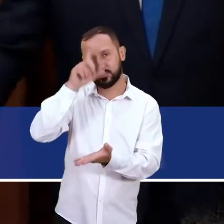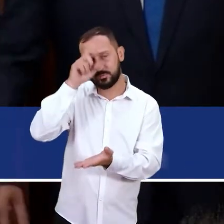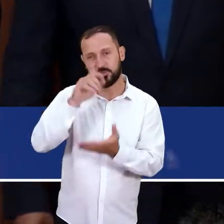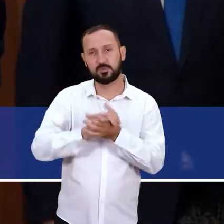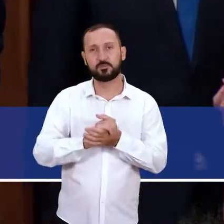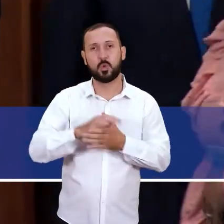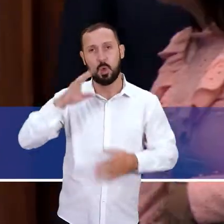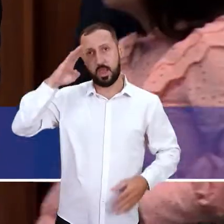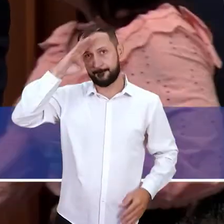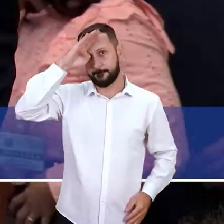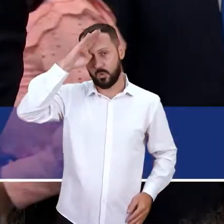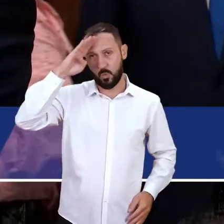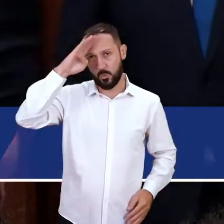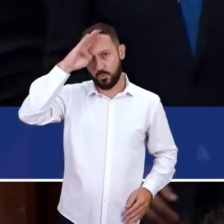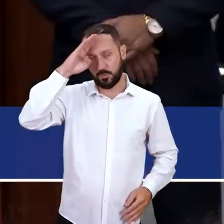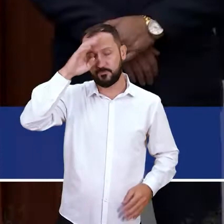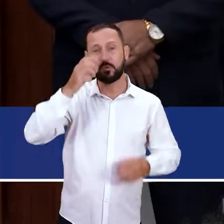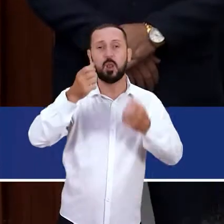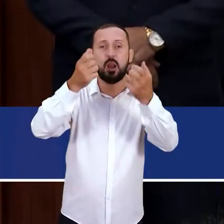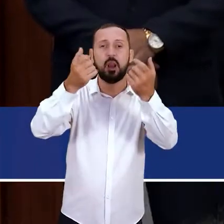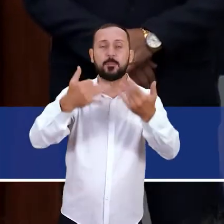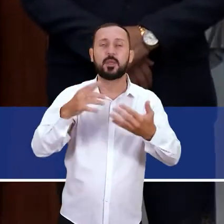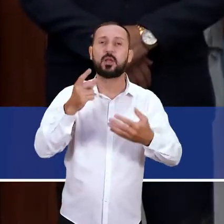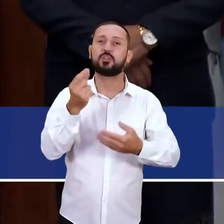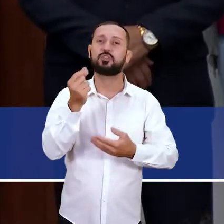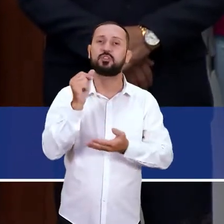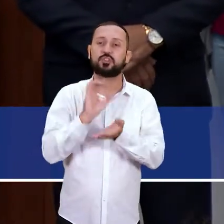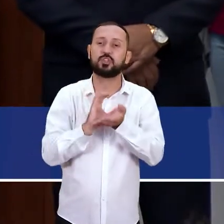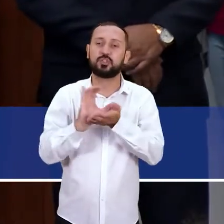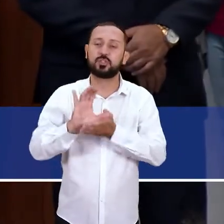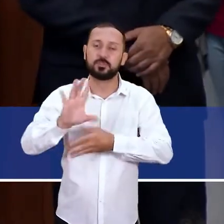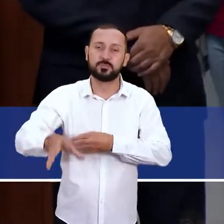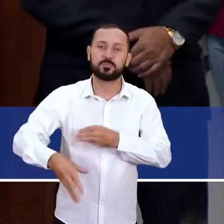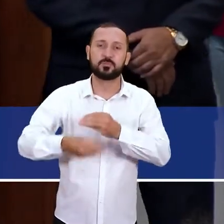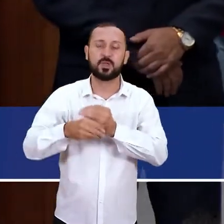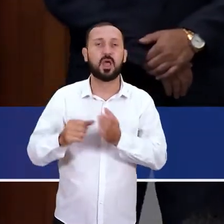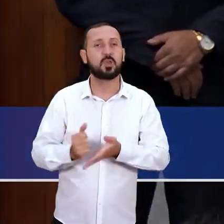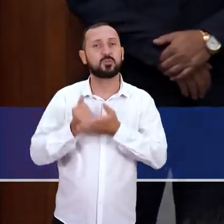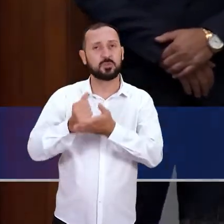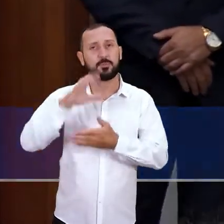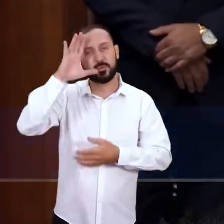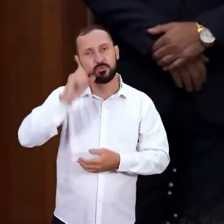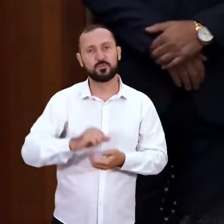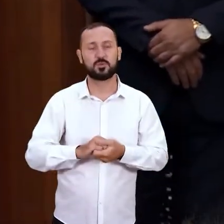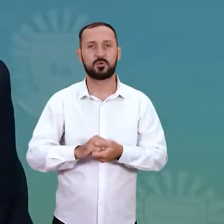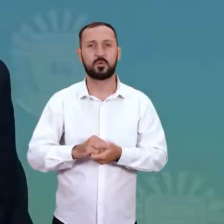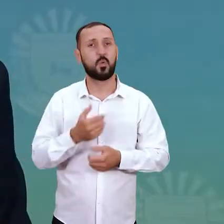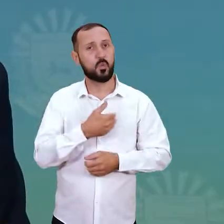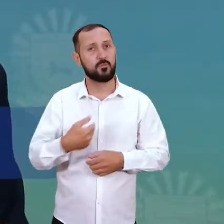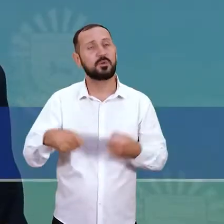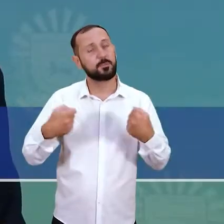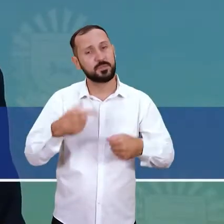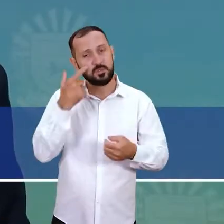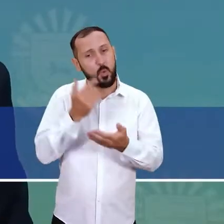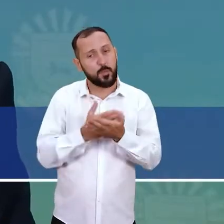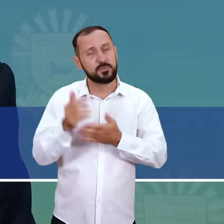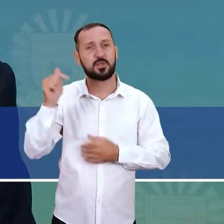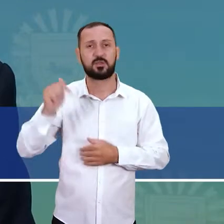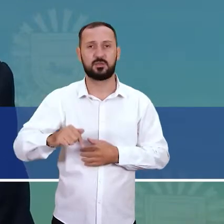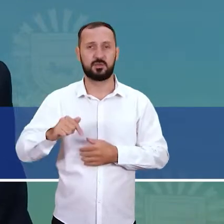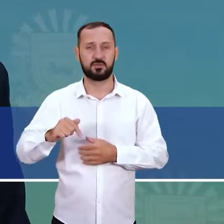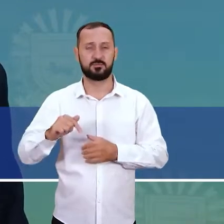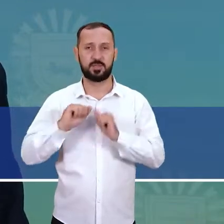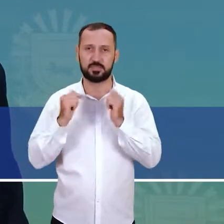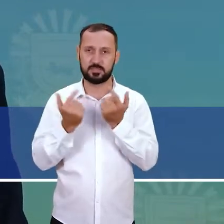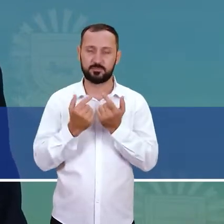deputado Cabalmi, do Partido dos Trabalhadores, a liberação de emendas parlamentares poderia ajudar a equacionar a questão. O governo tem que começar por essa